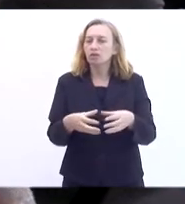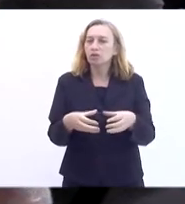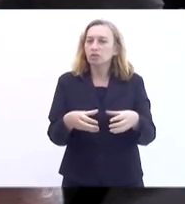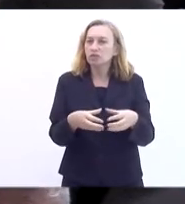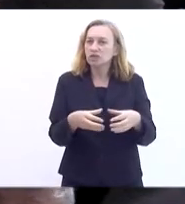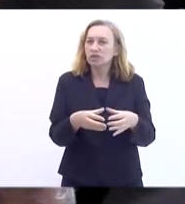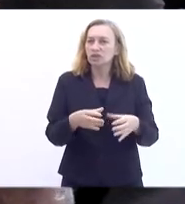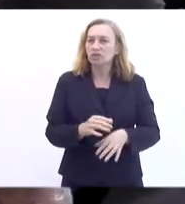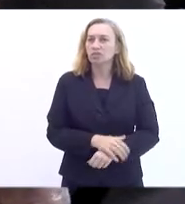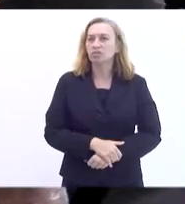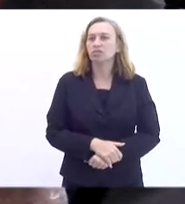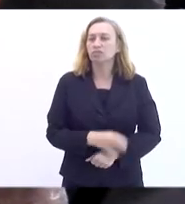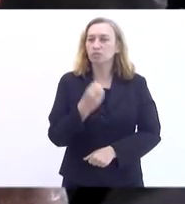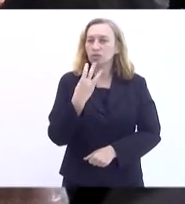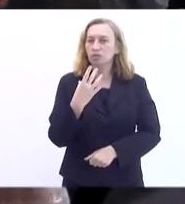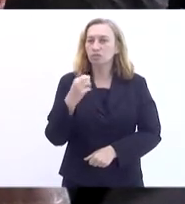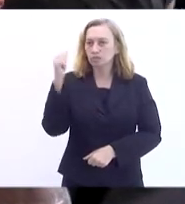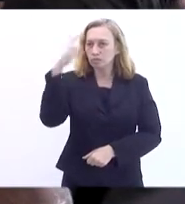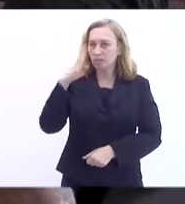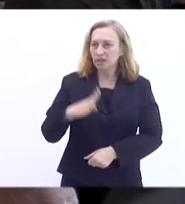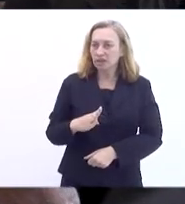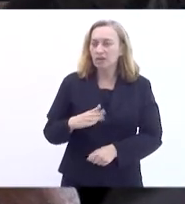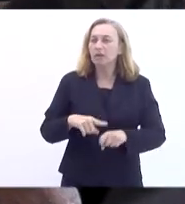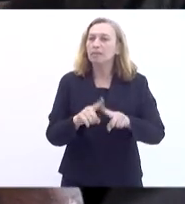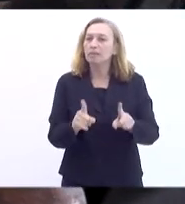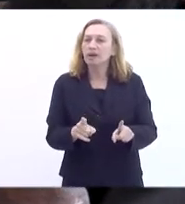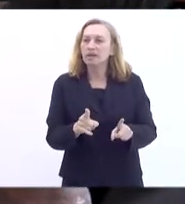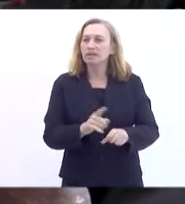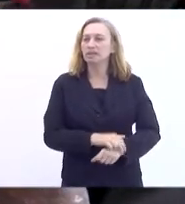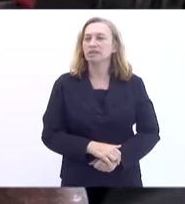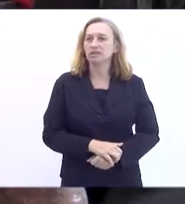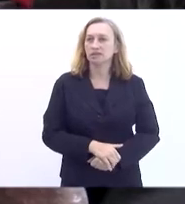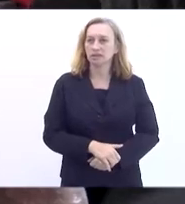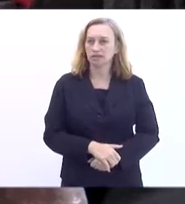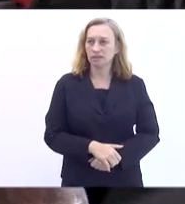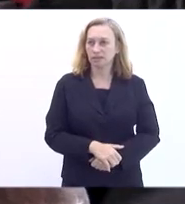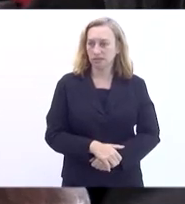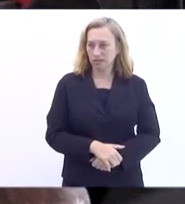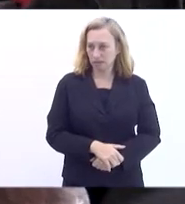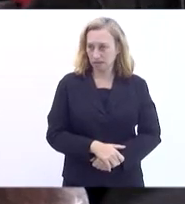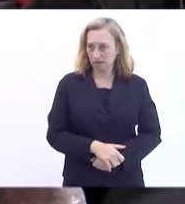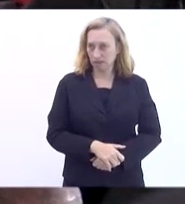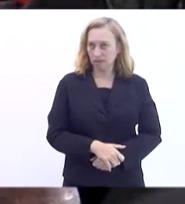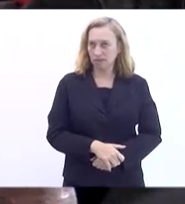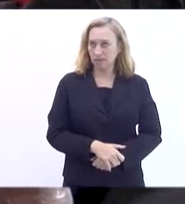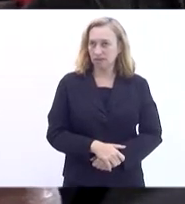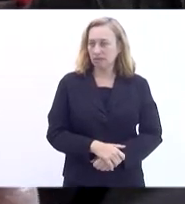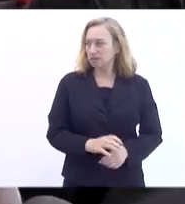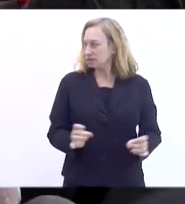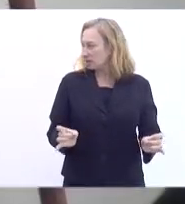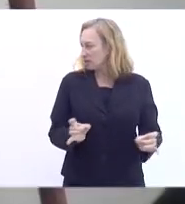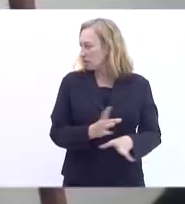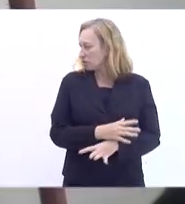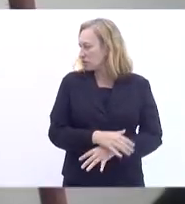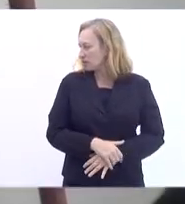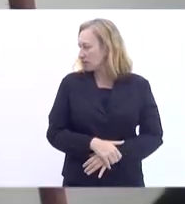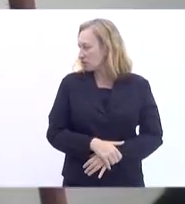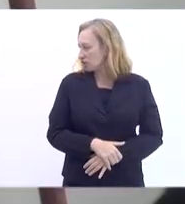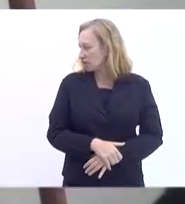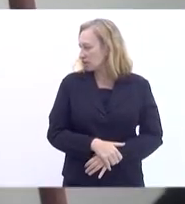algo inédito no Brasil mas que foi nos permitiu ter um elemento novo aí importante